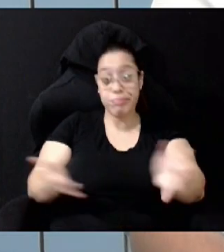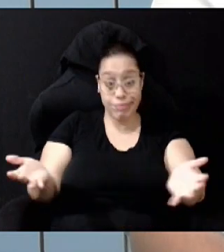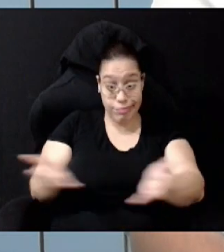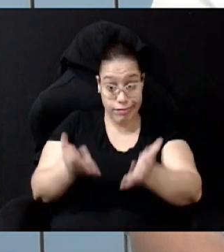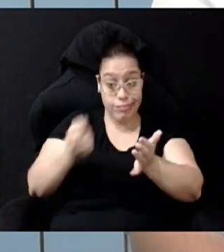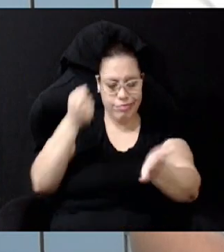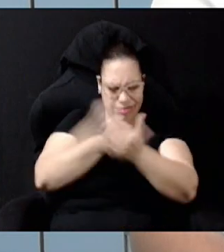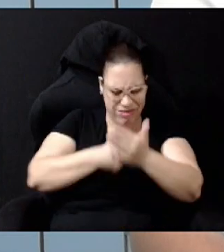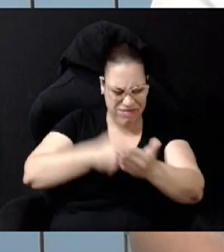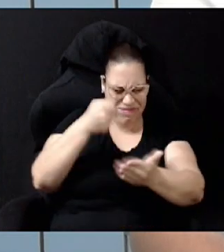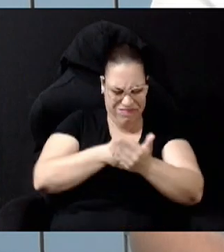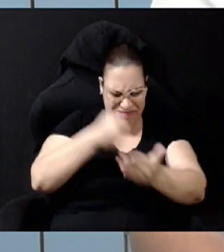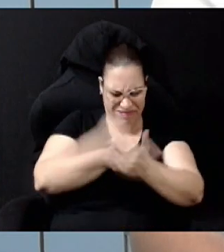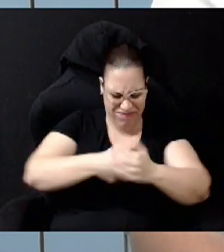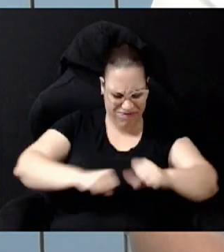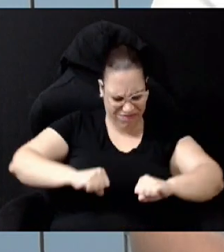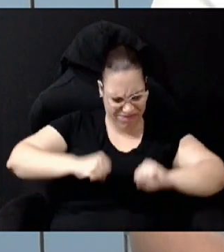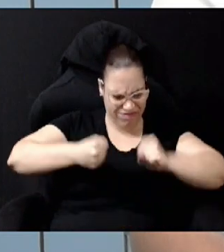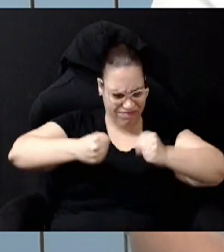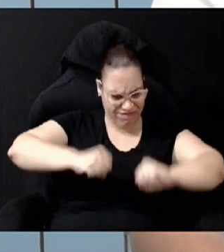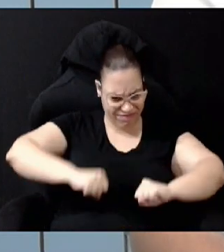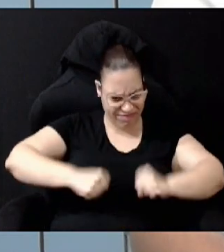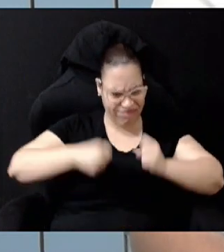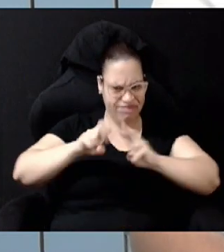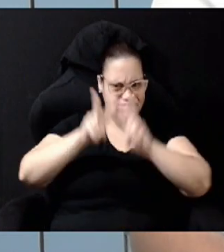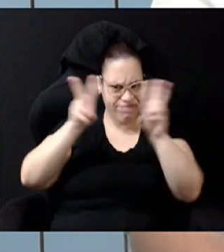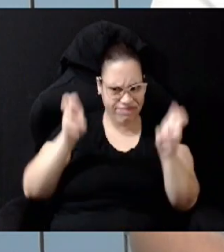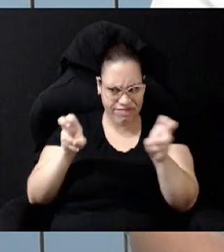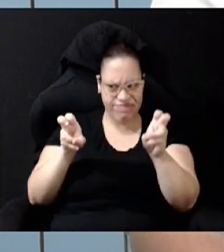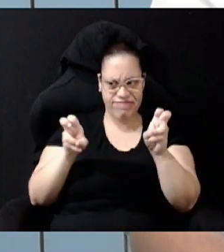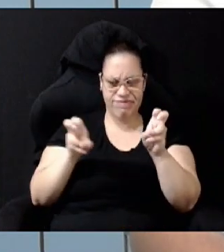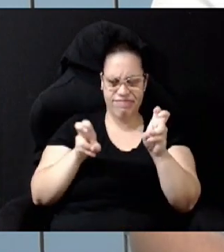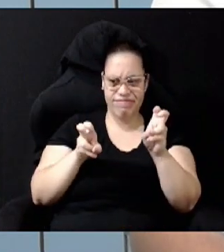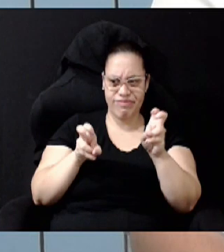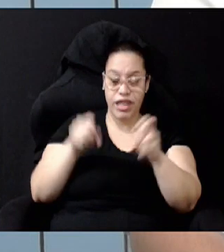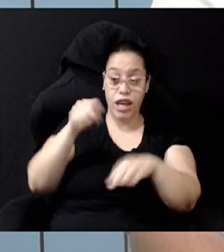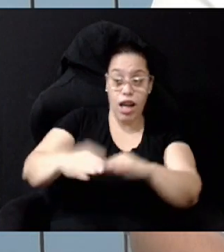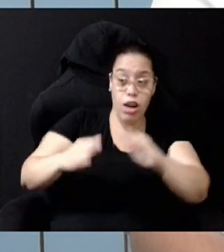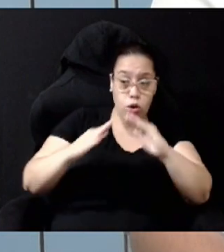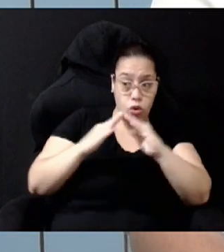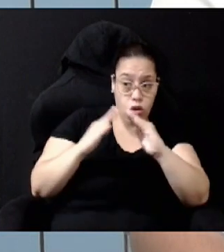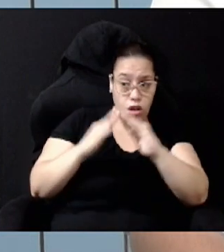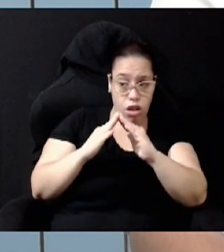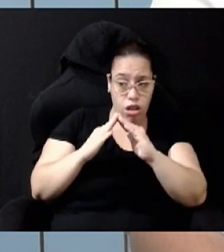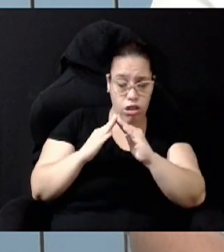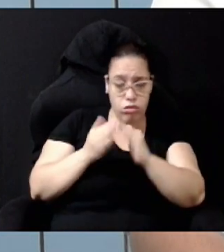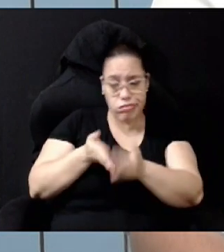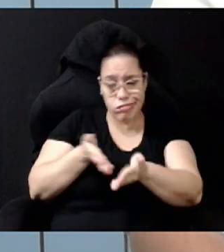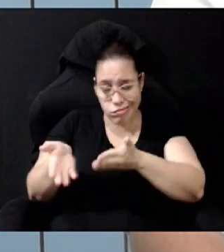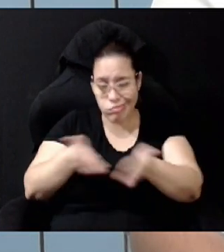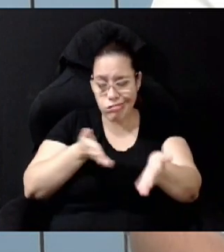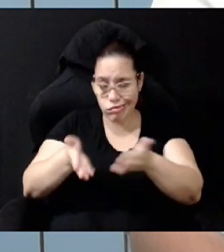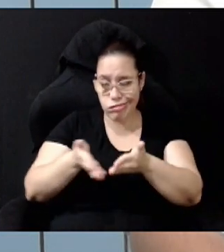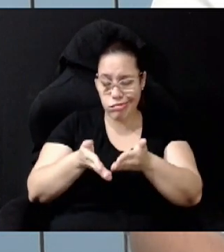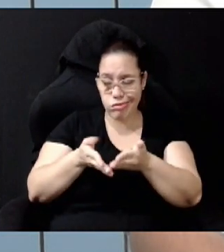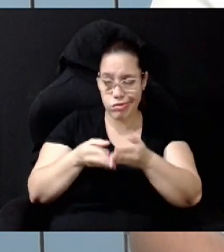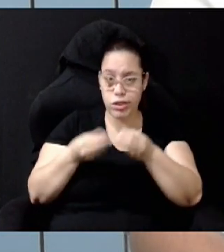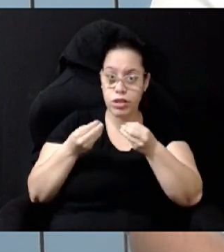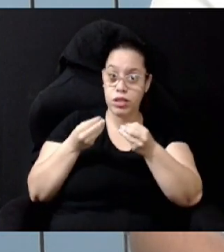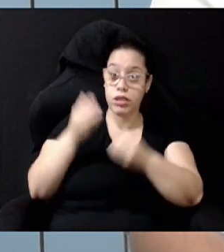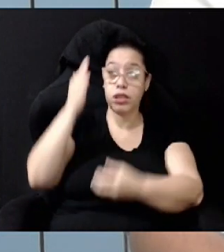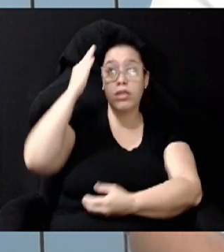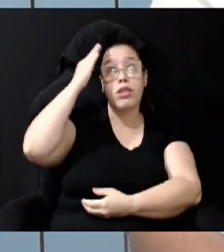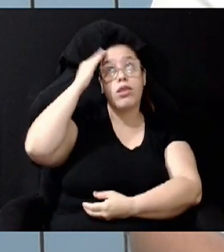também ao tema, tanto aí na sua casa, com as iniciativas, como nessa compreensão, né, do